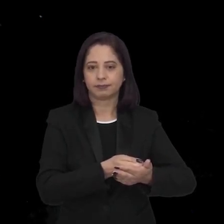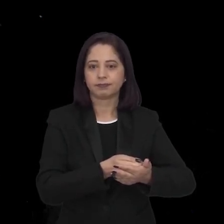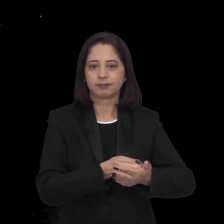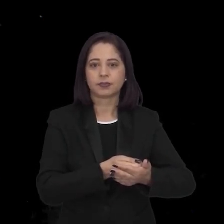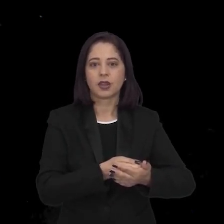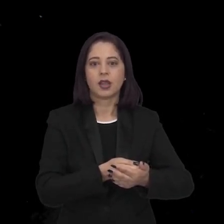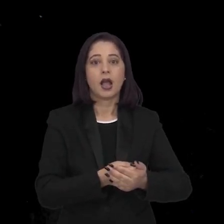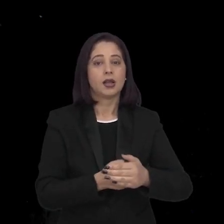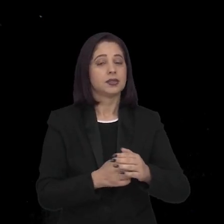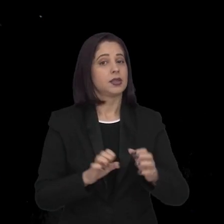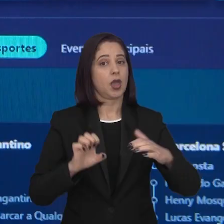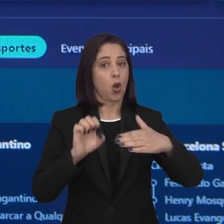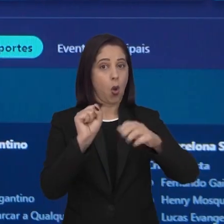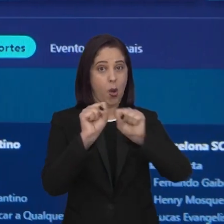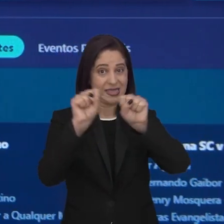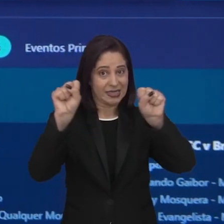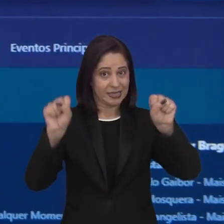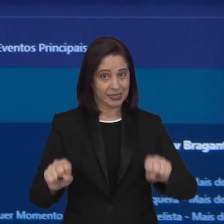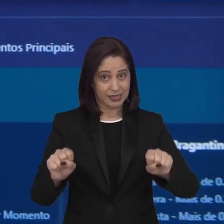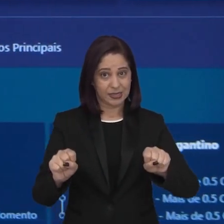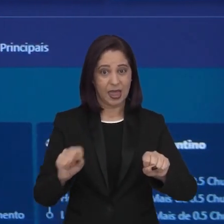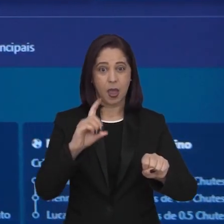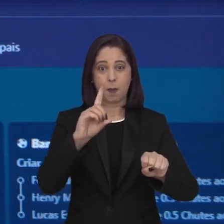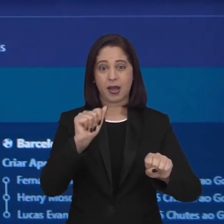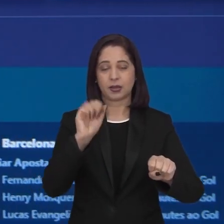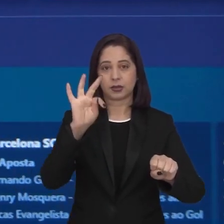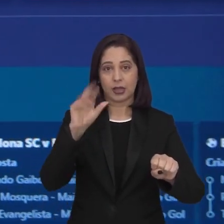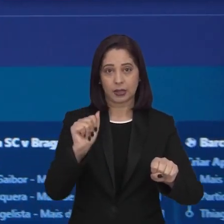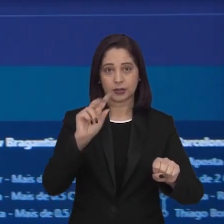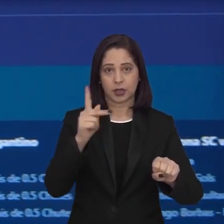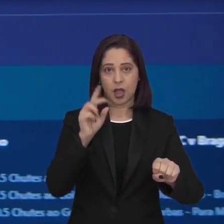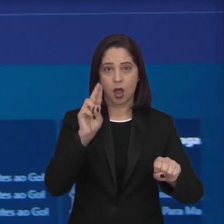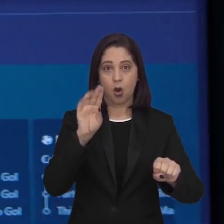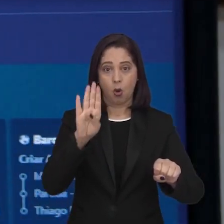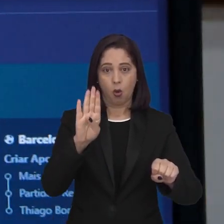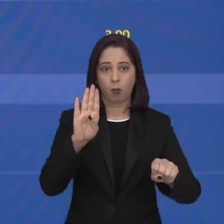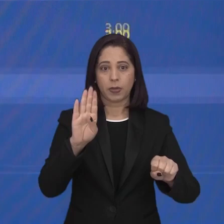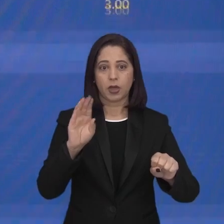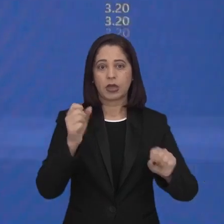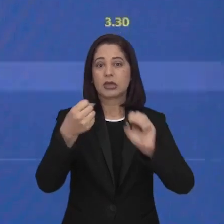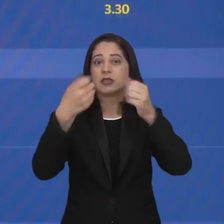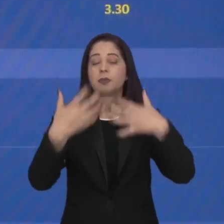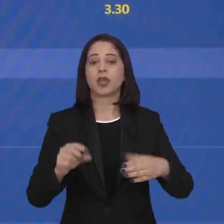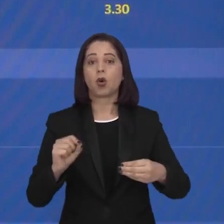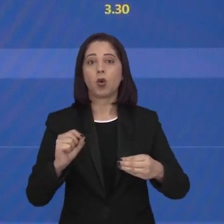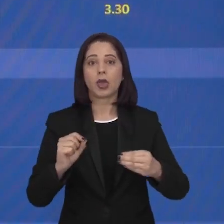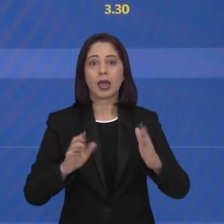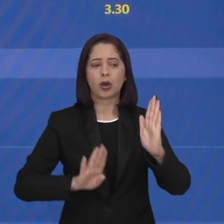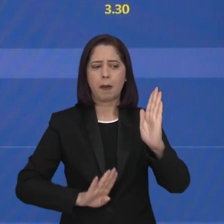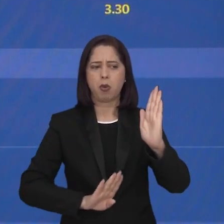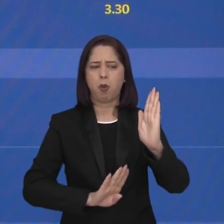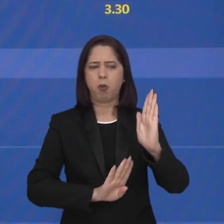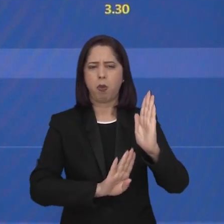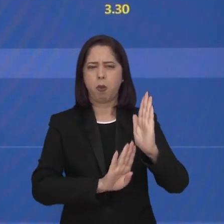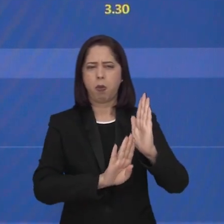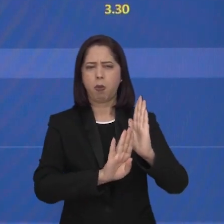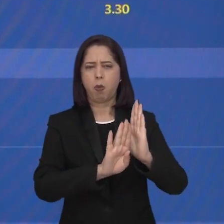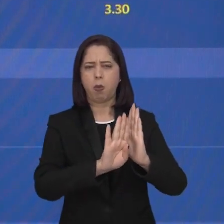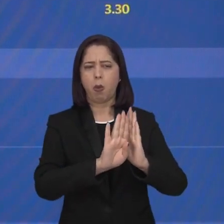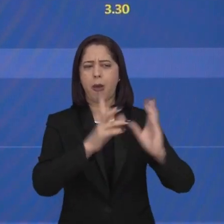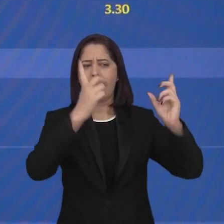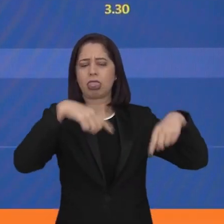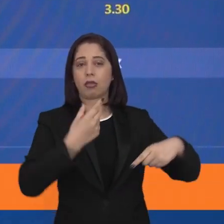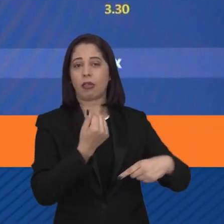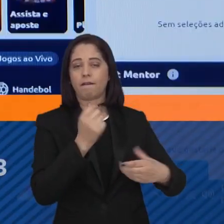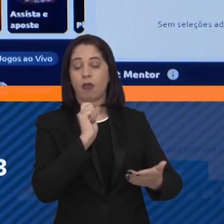vez maior no Brasil. Segundo a plataforma de gestão de dados DataHub, o setor registrou um crescimento